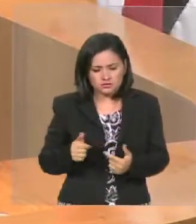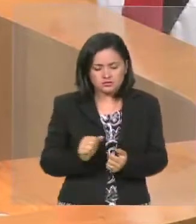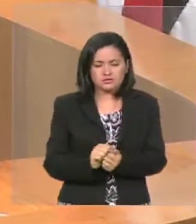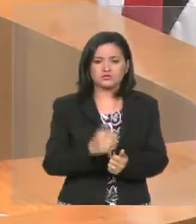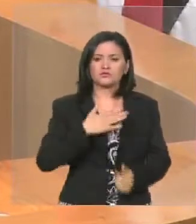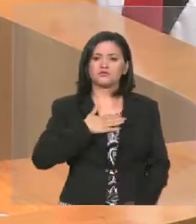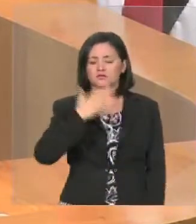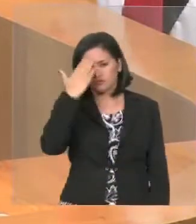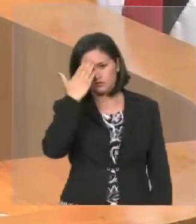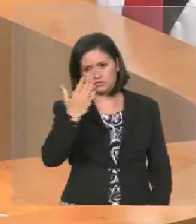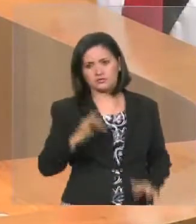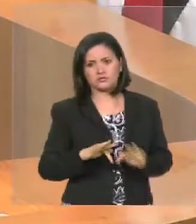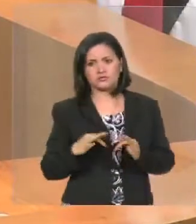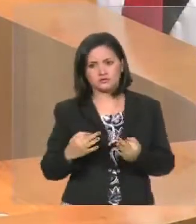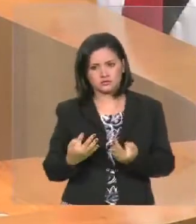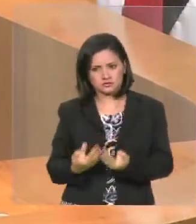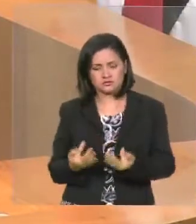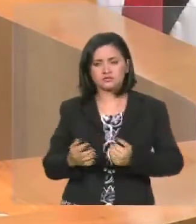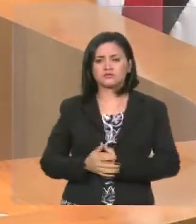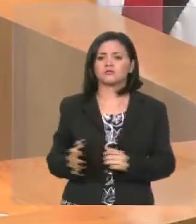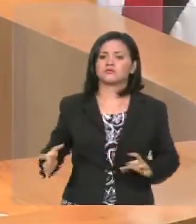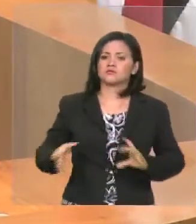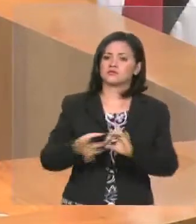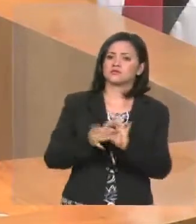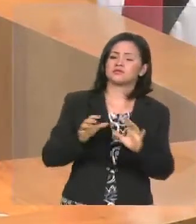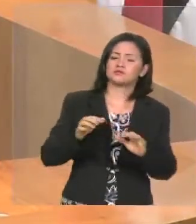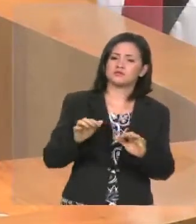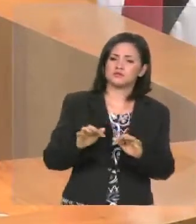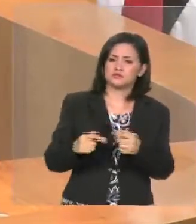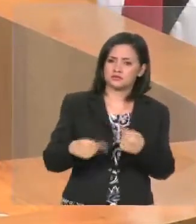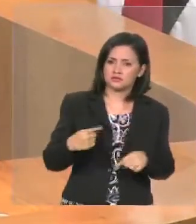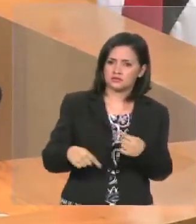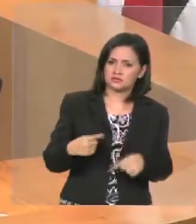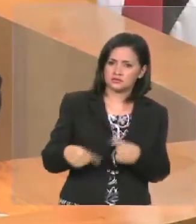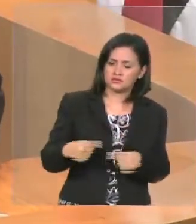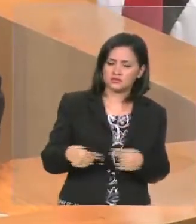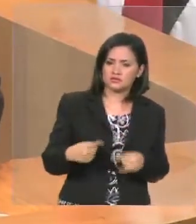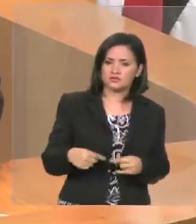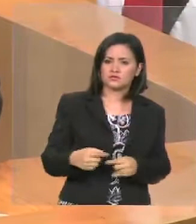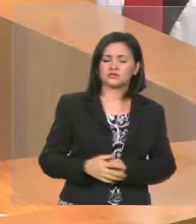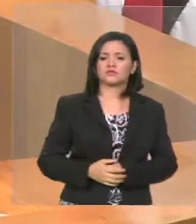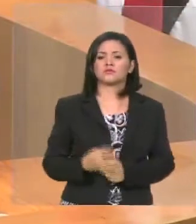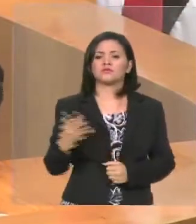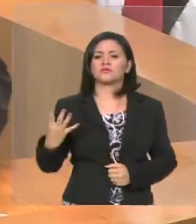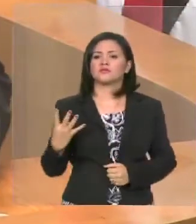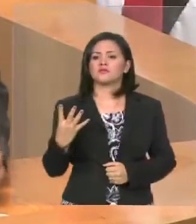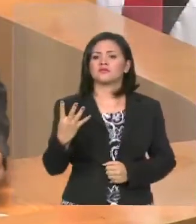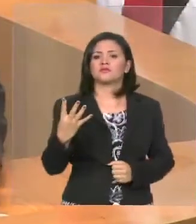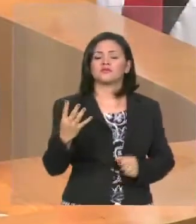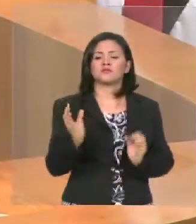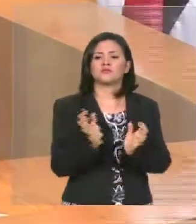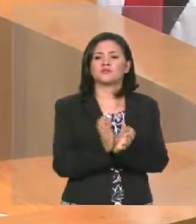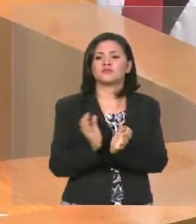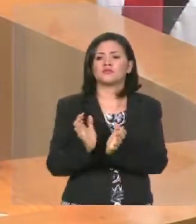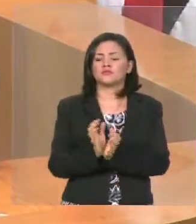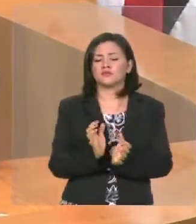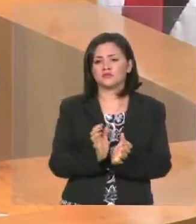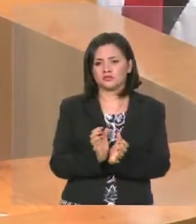família, aos meus aliados políticos, agradecer aos 4 partidos da nossa